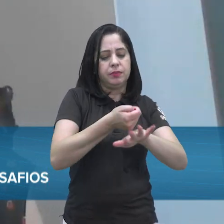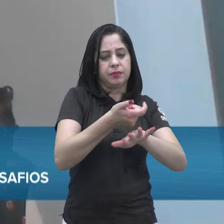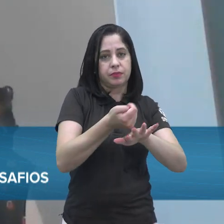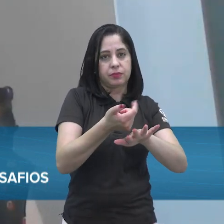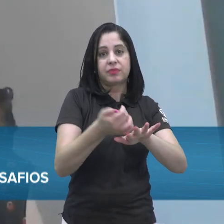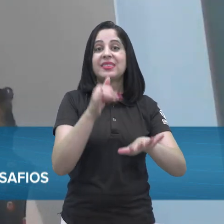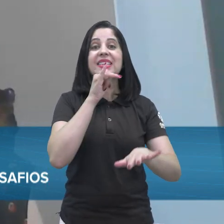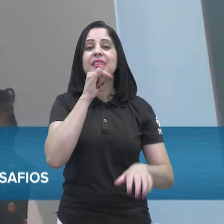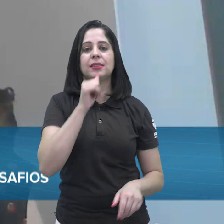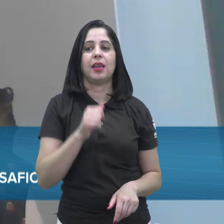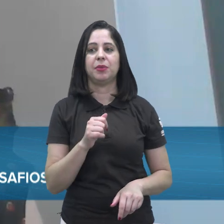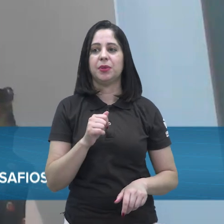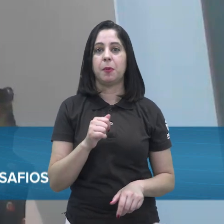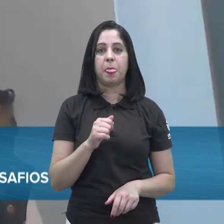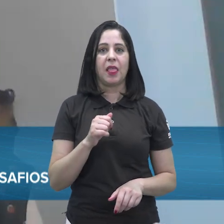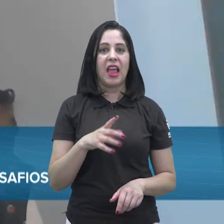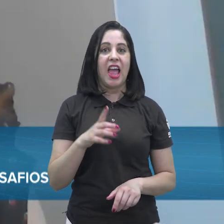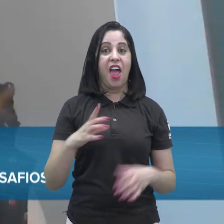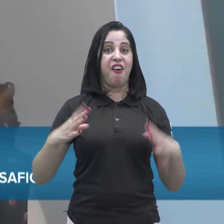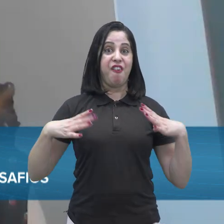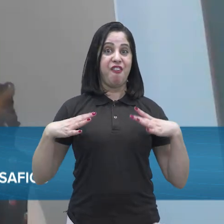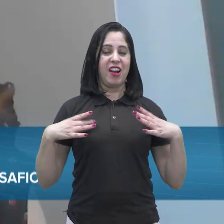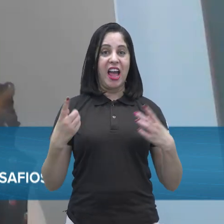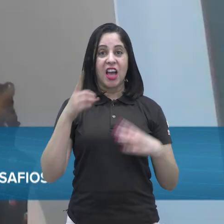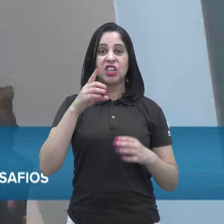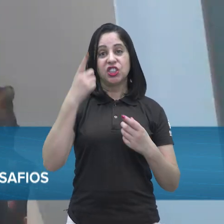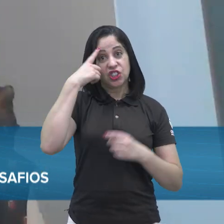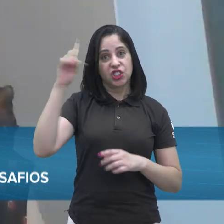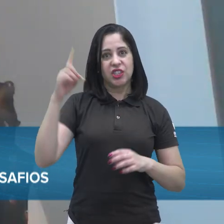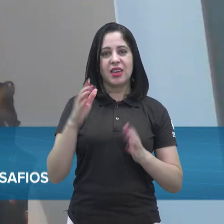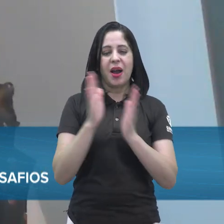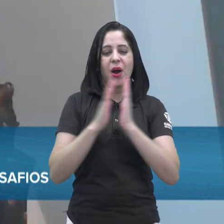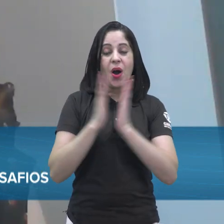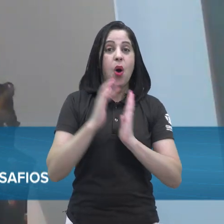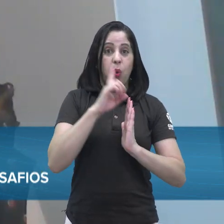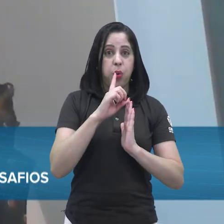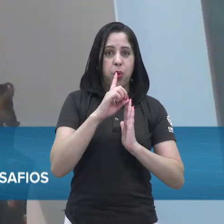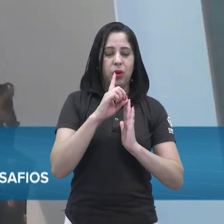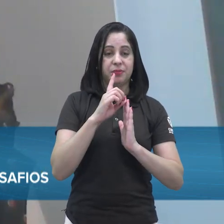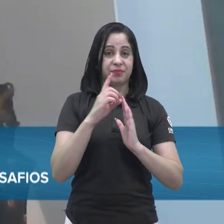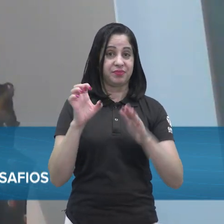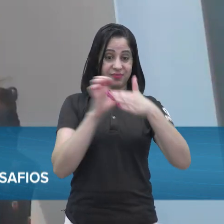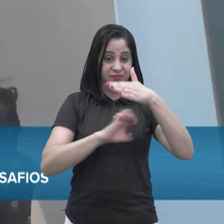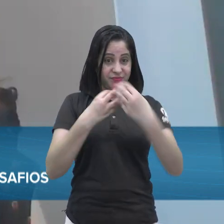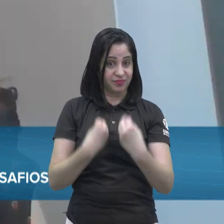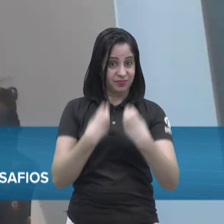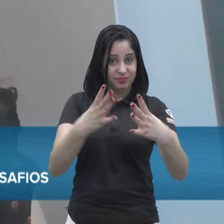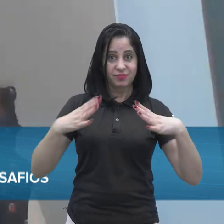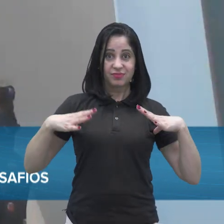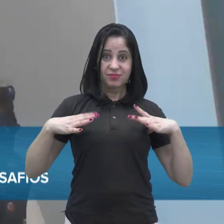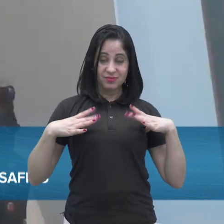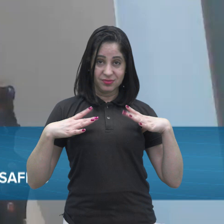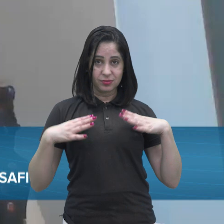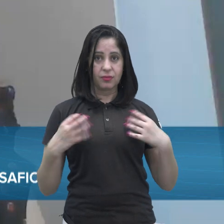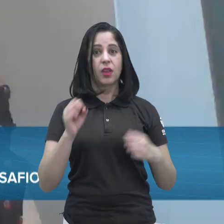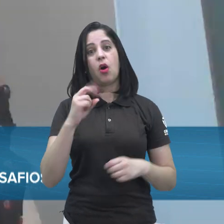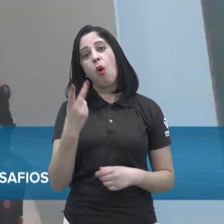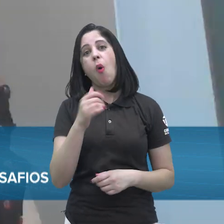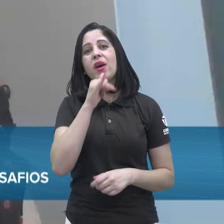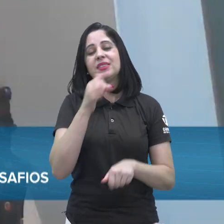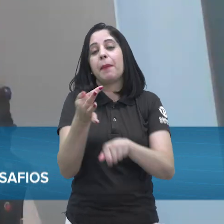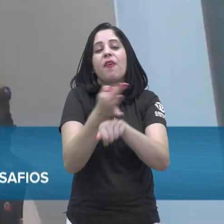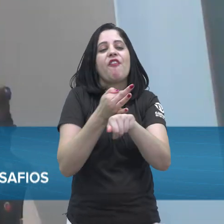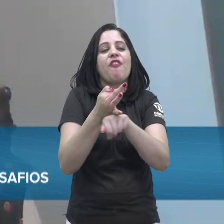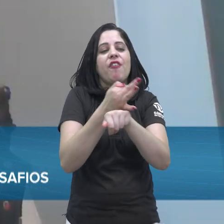como day off no dia de aniversário, benefícios como férias diferenciadas, né,